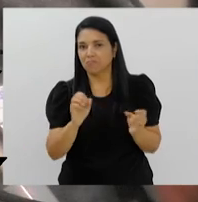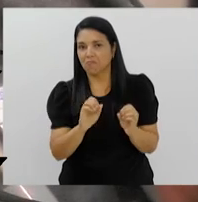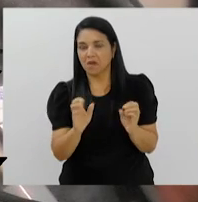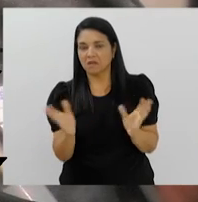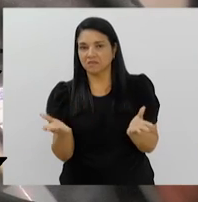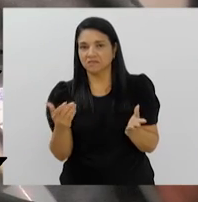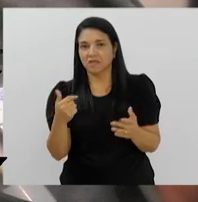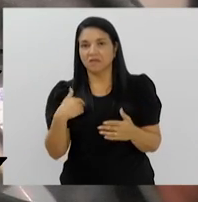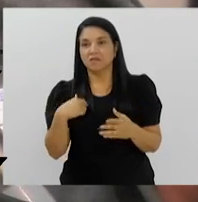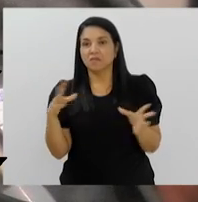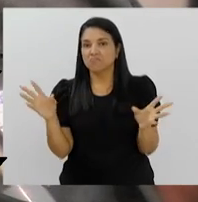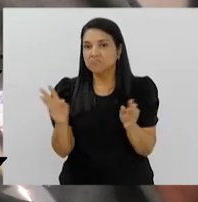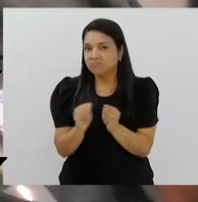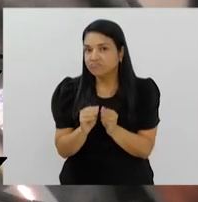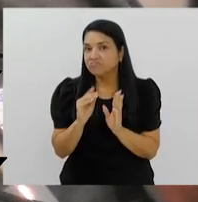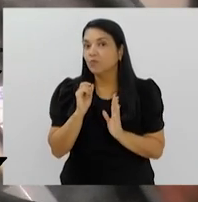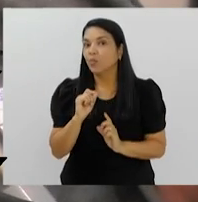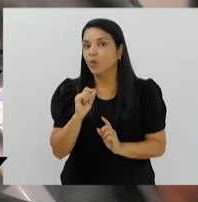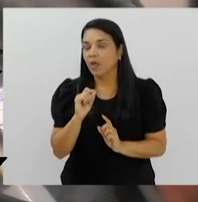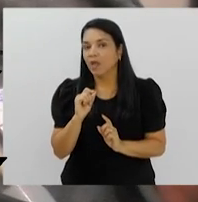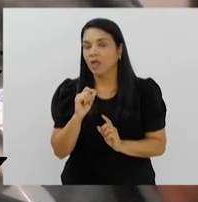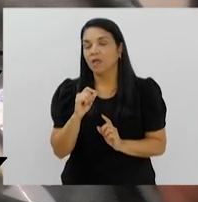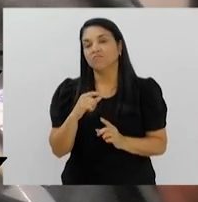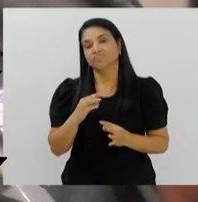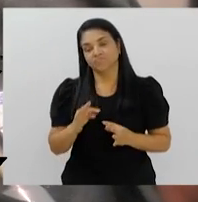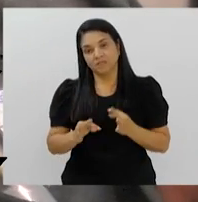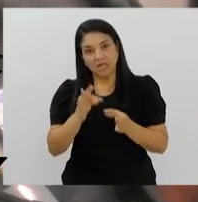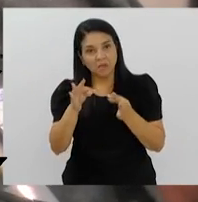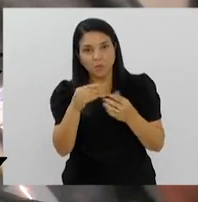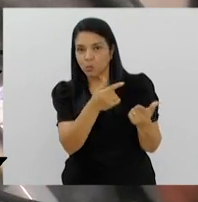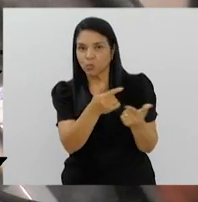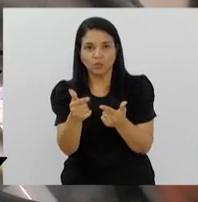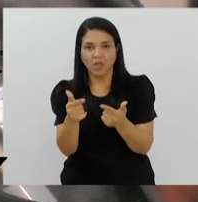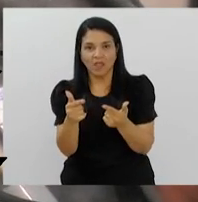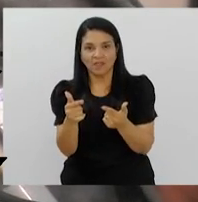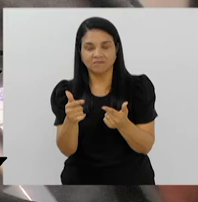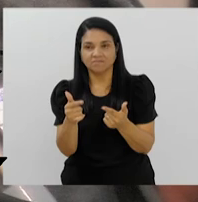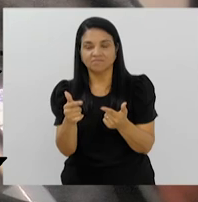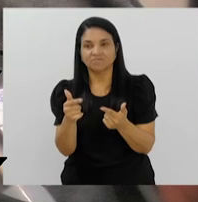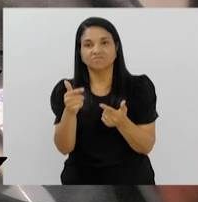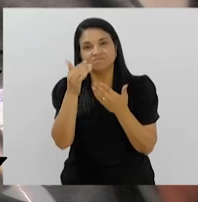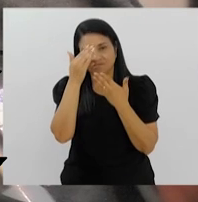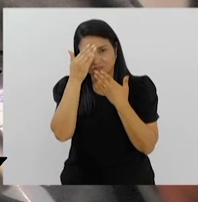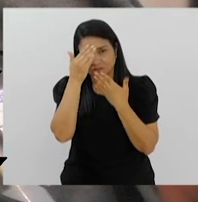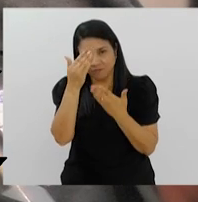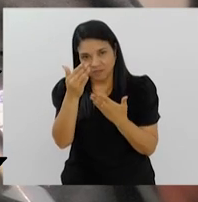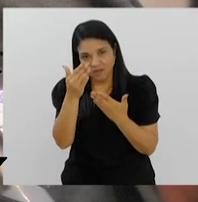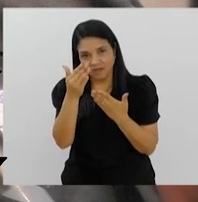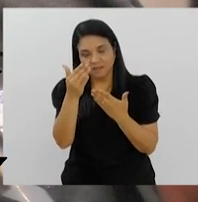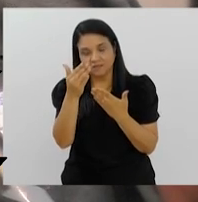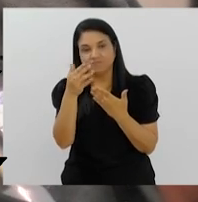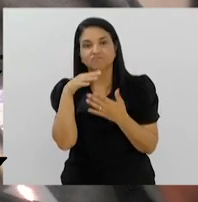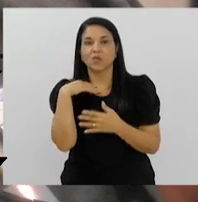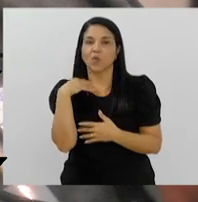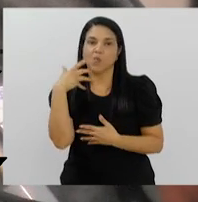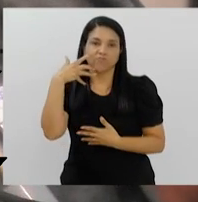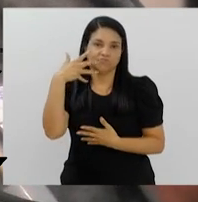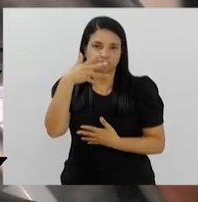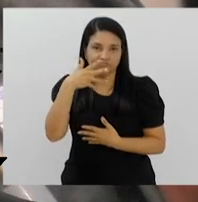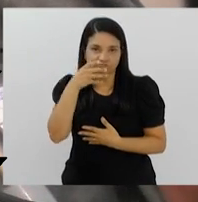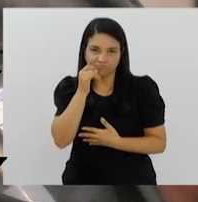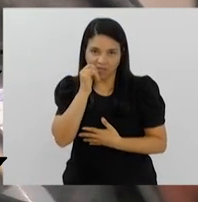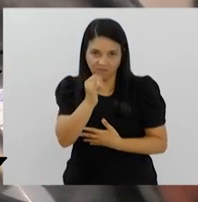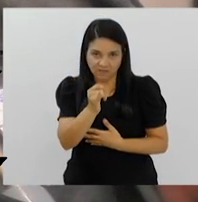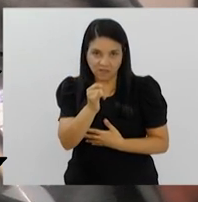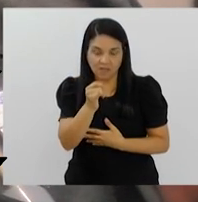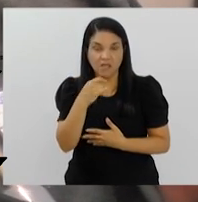eu sigo sem meus tratamentos obrigado é só isso que eu queria falar toda